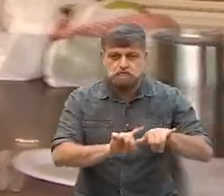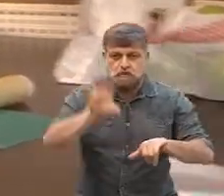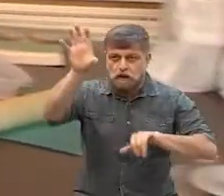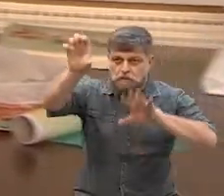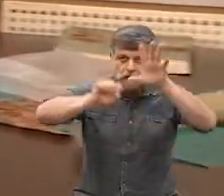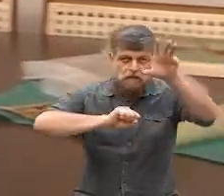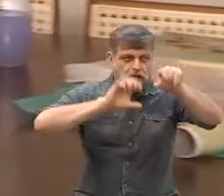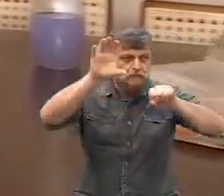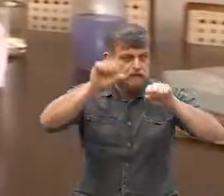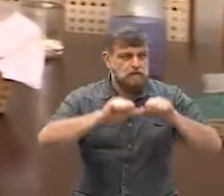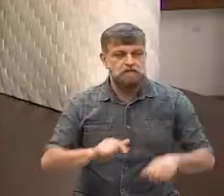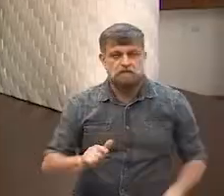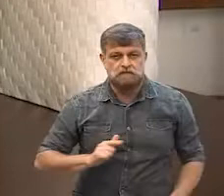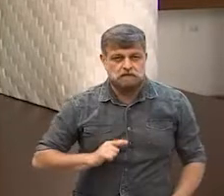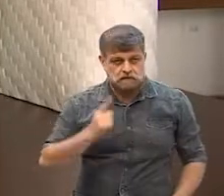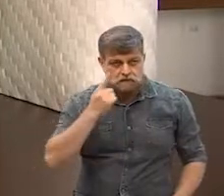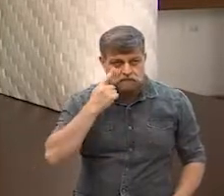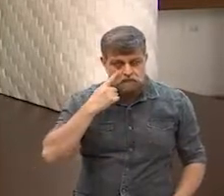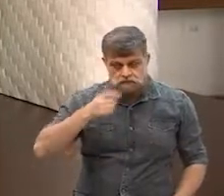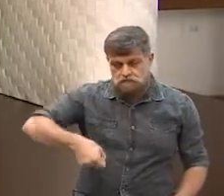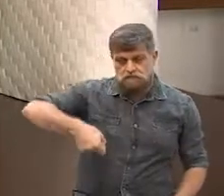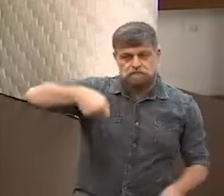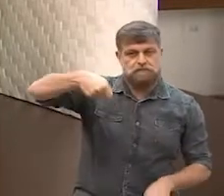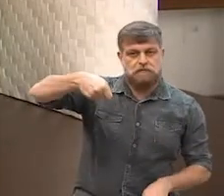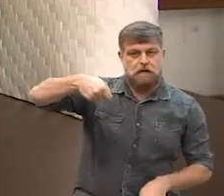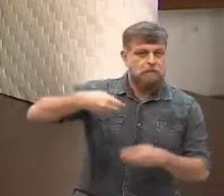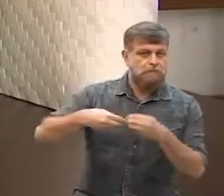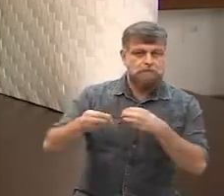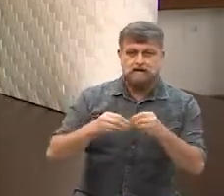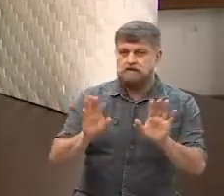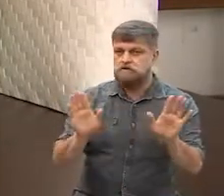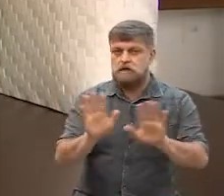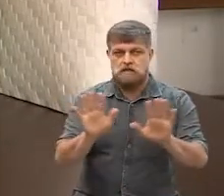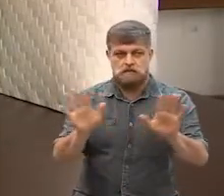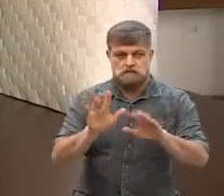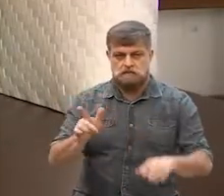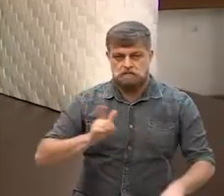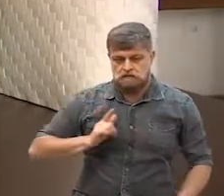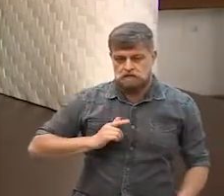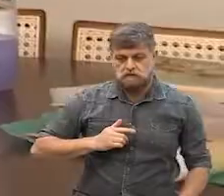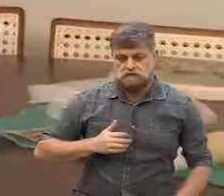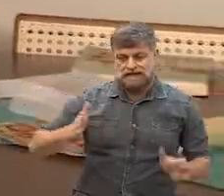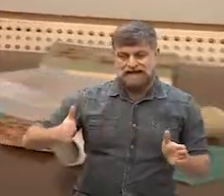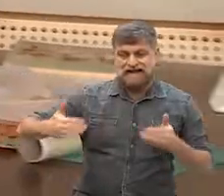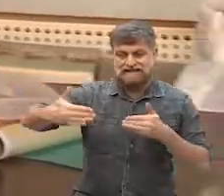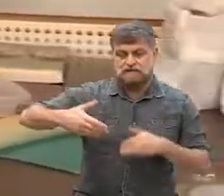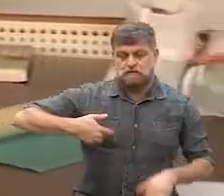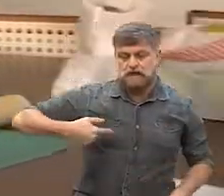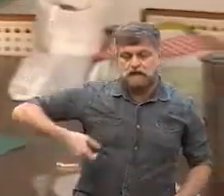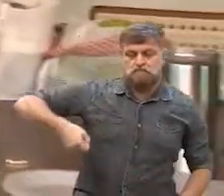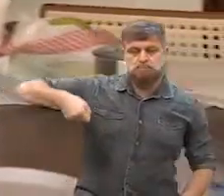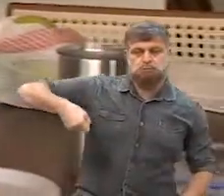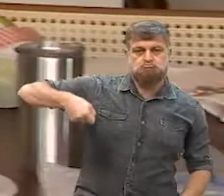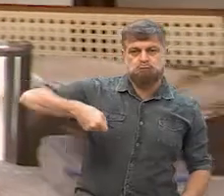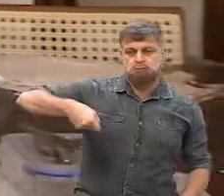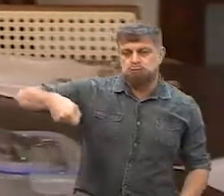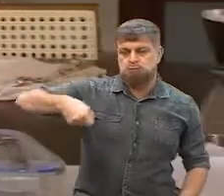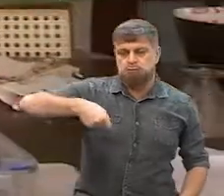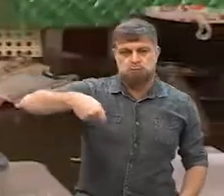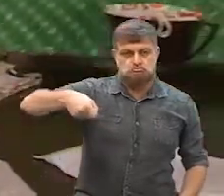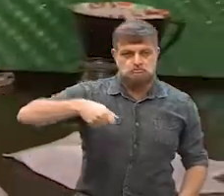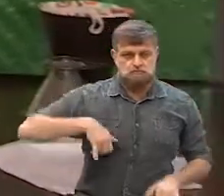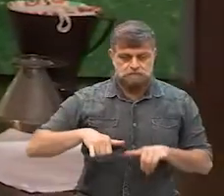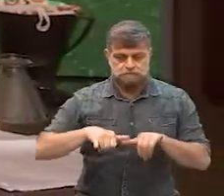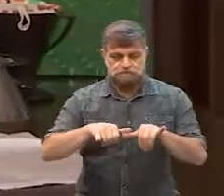eco bag e eu não trago sacola plástica para minha casa. Já é o primeiro passo. Aí eu chego no mercado e eu